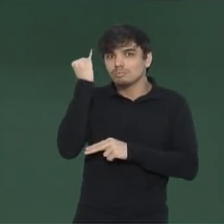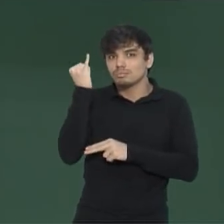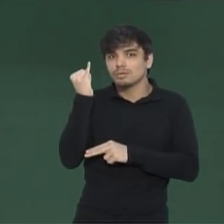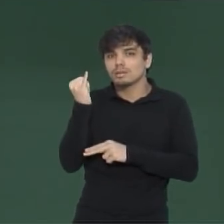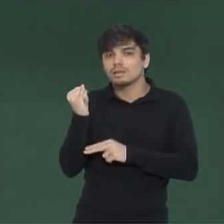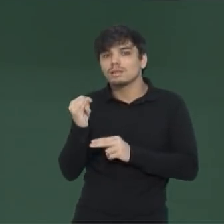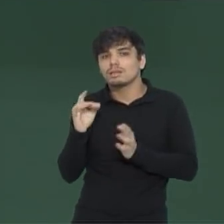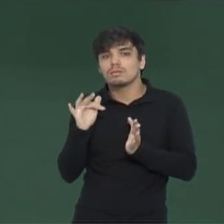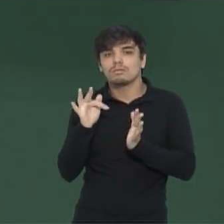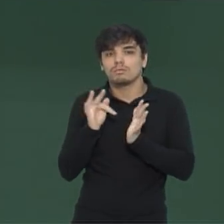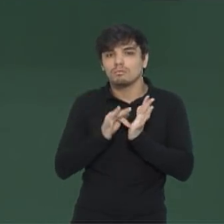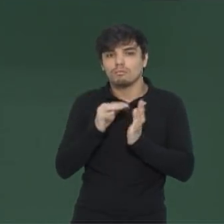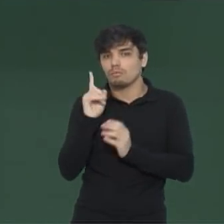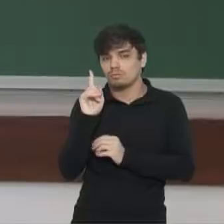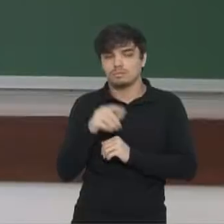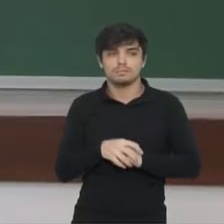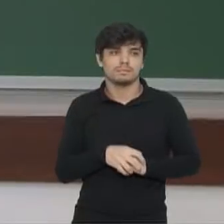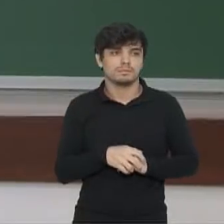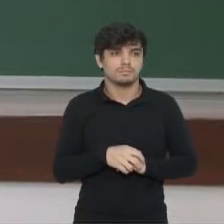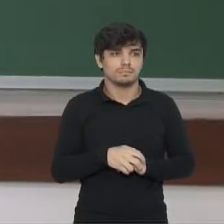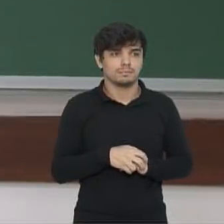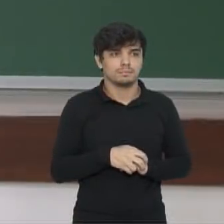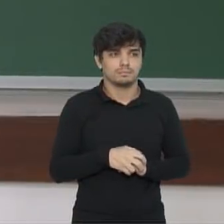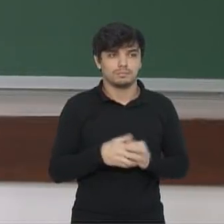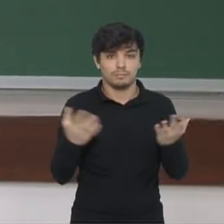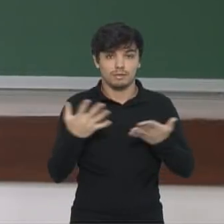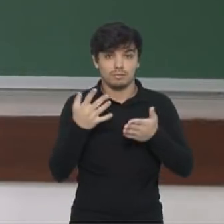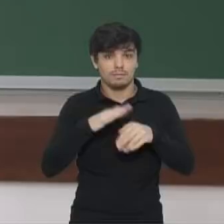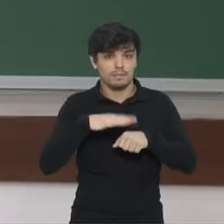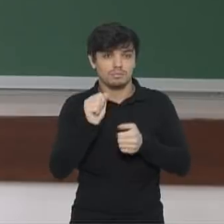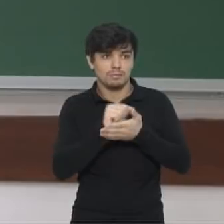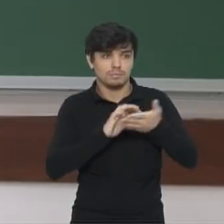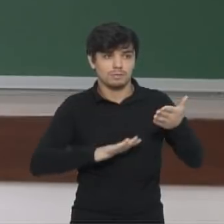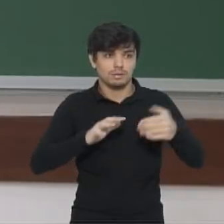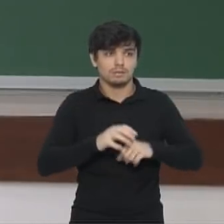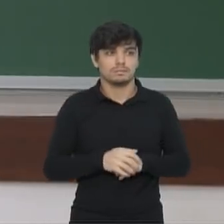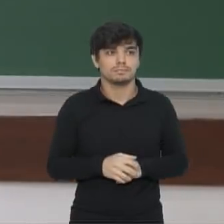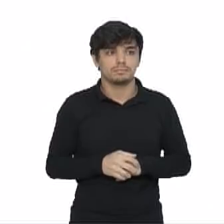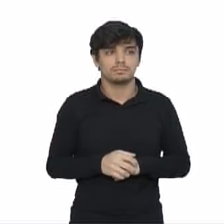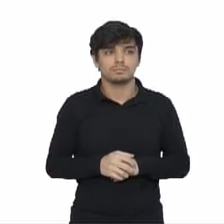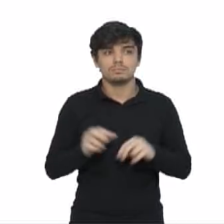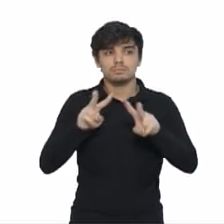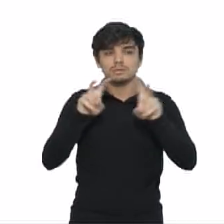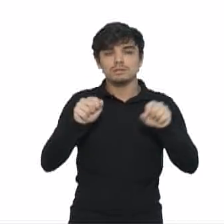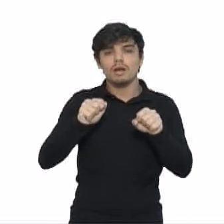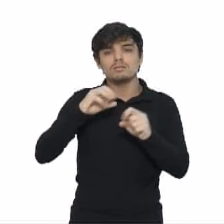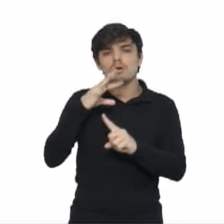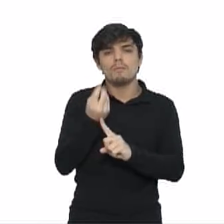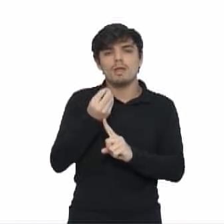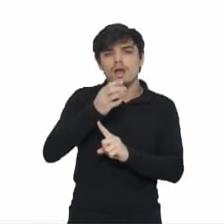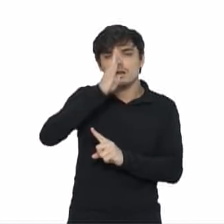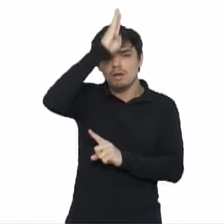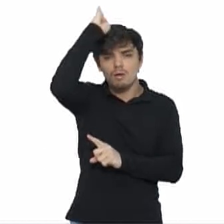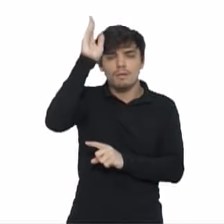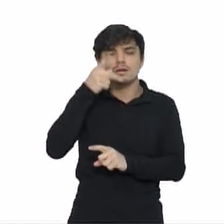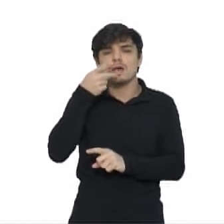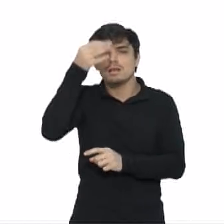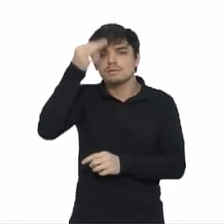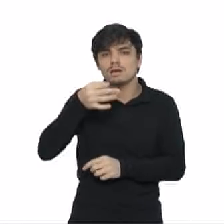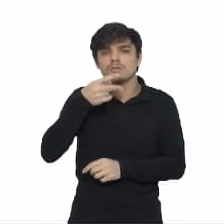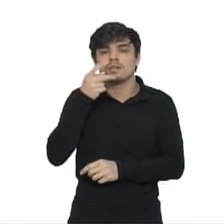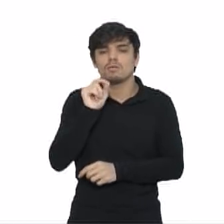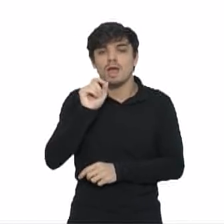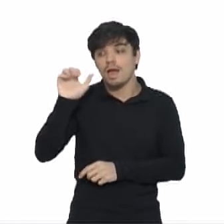pessoal? Vamos lá, então, para mais uma atividade. Sobre a arte romana, é correto